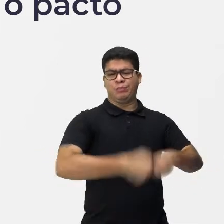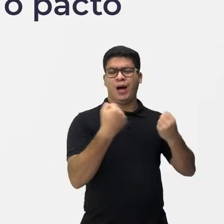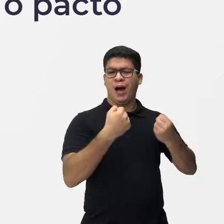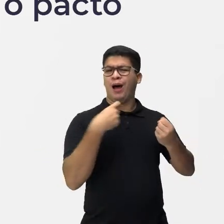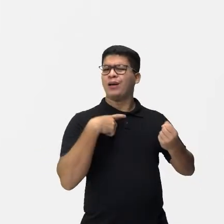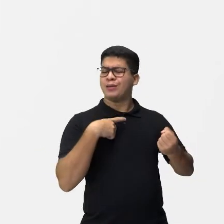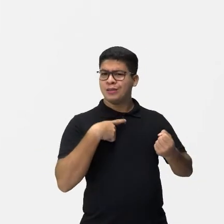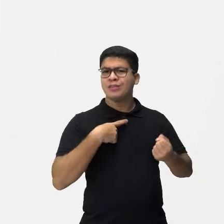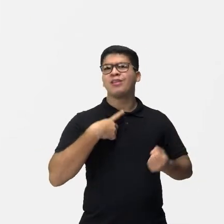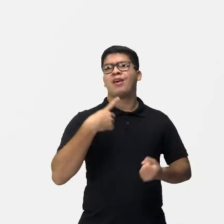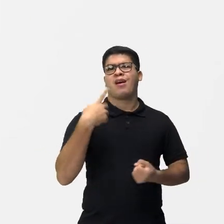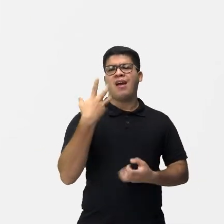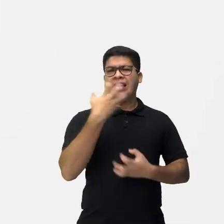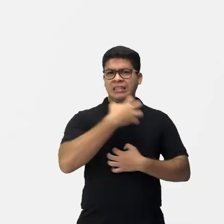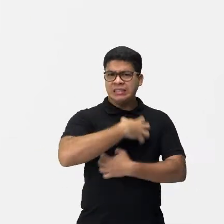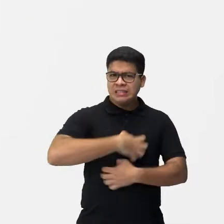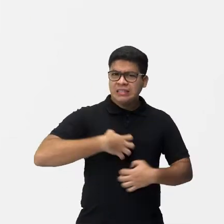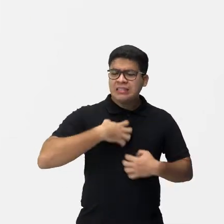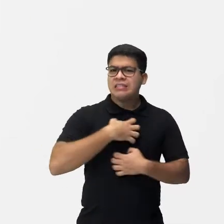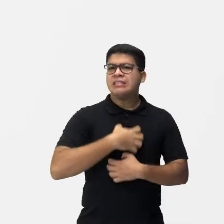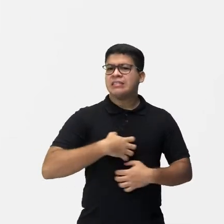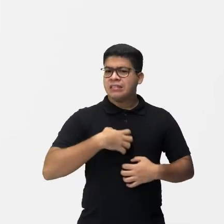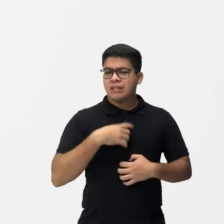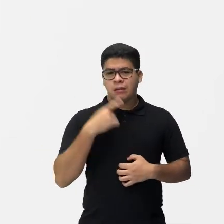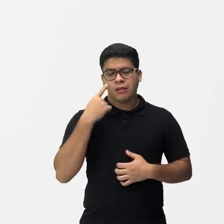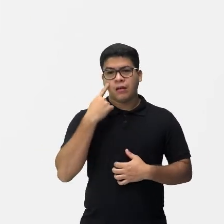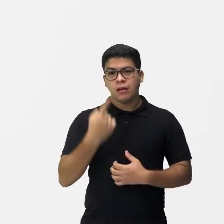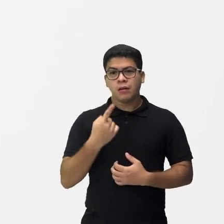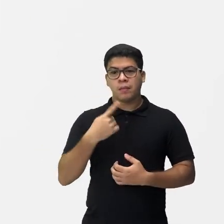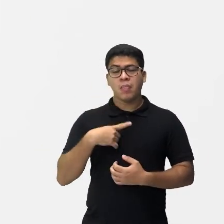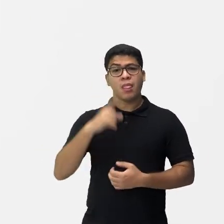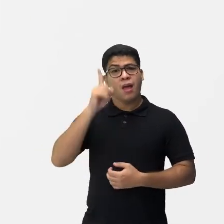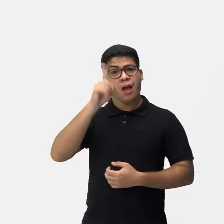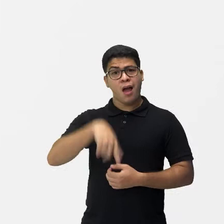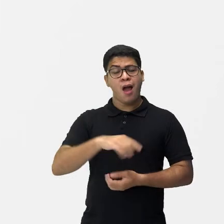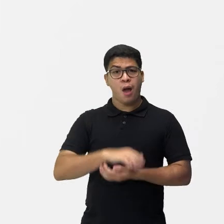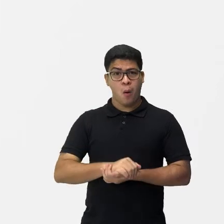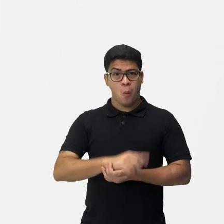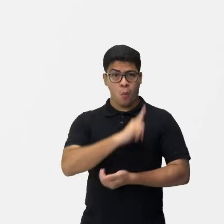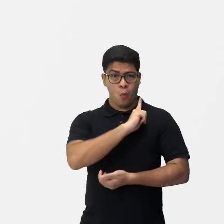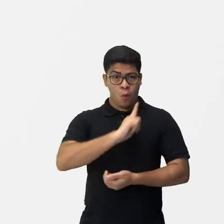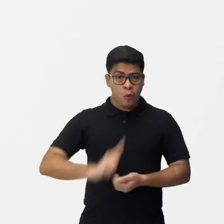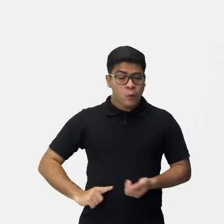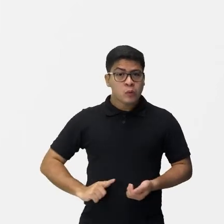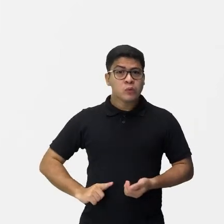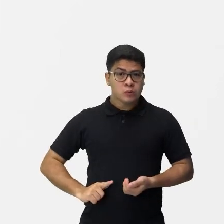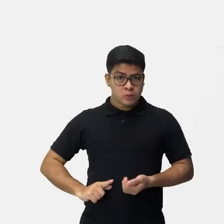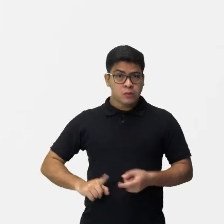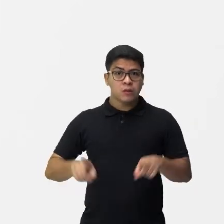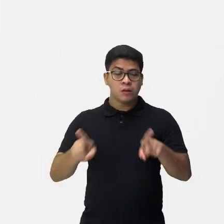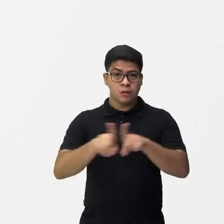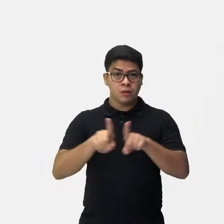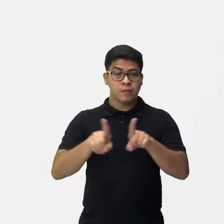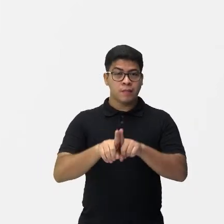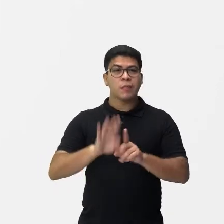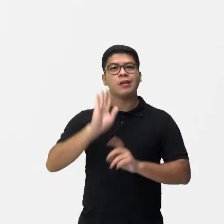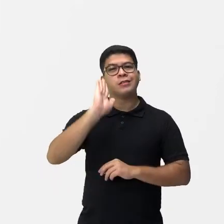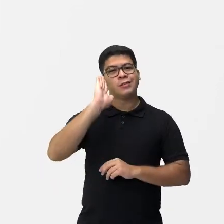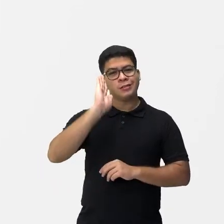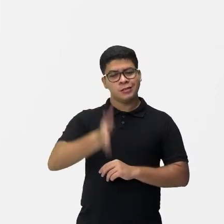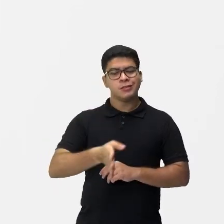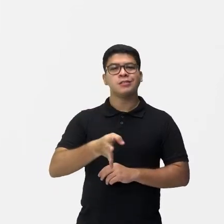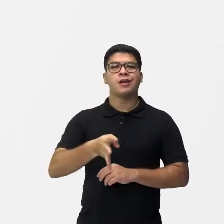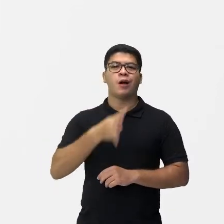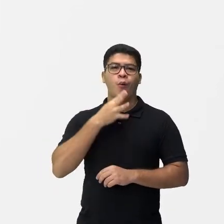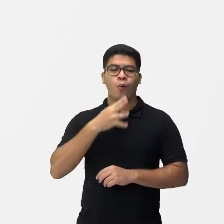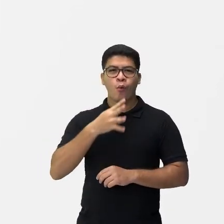aqui que os soviéticos, eles usam o general Inverno, né? Uma tática que inclusive já foi usada contra Napoleão Bonaparte ali no